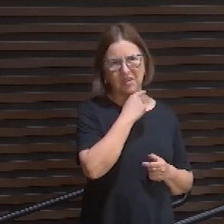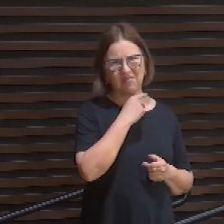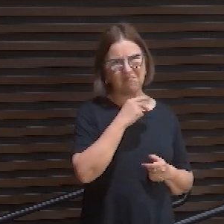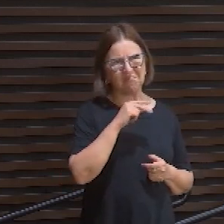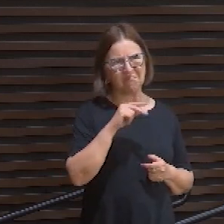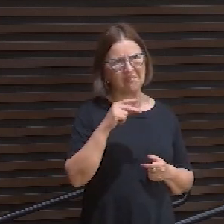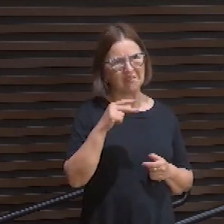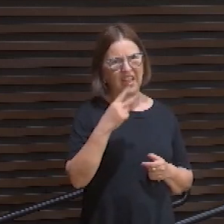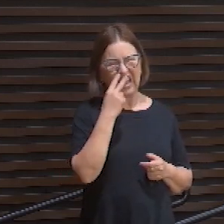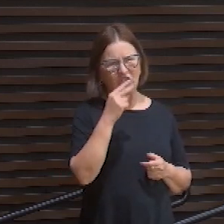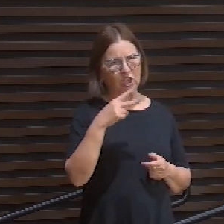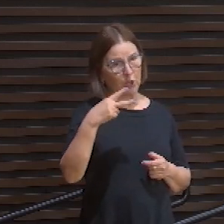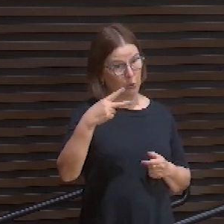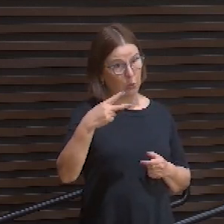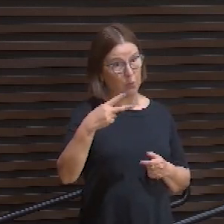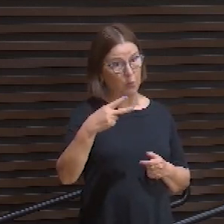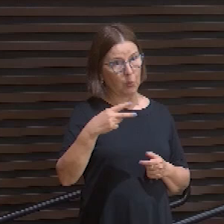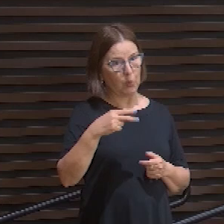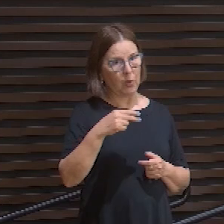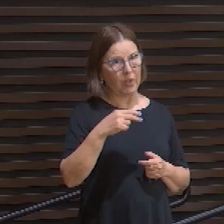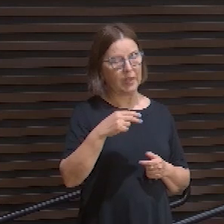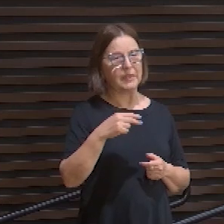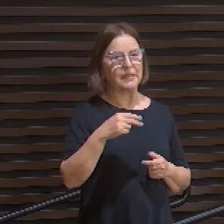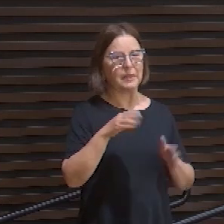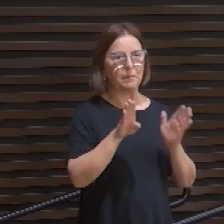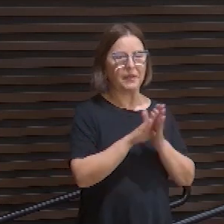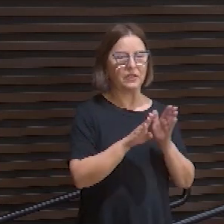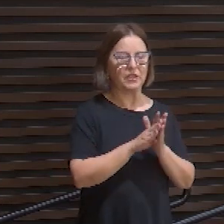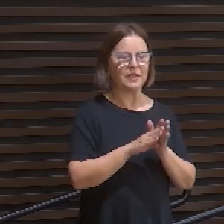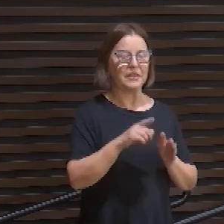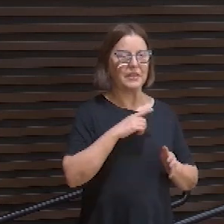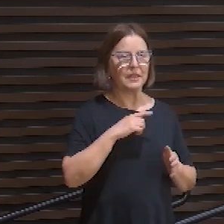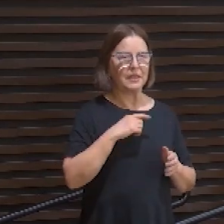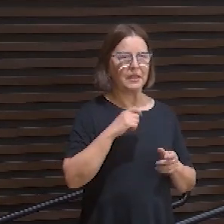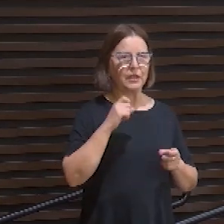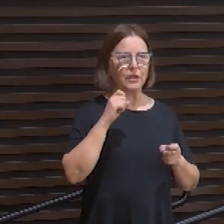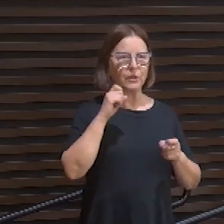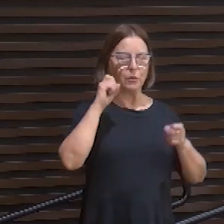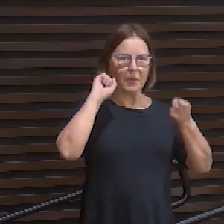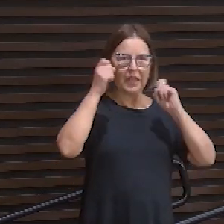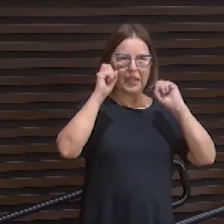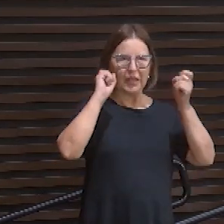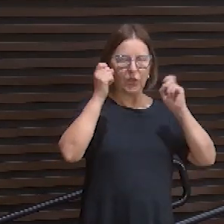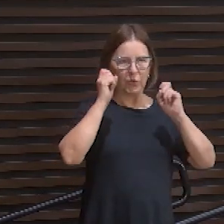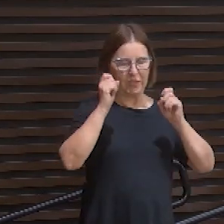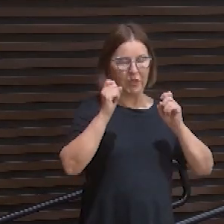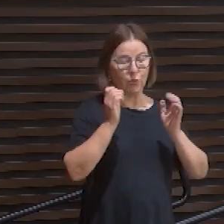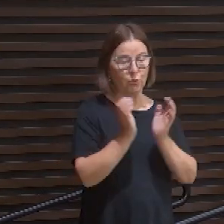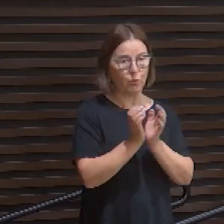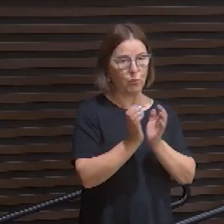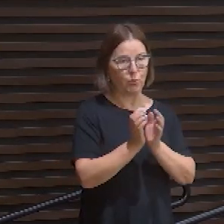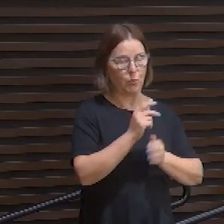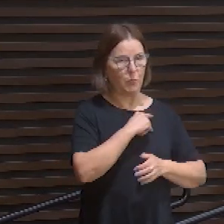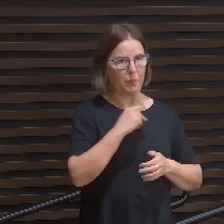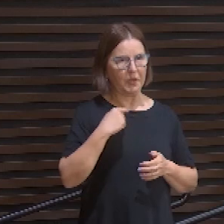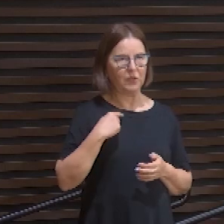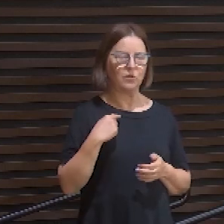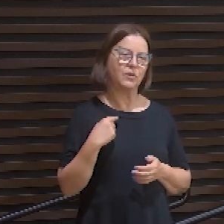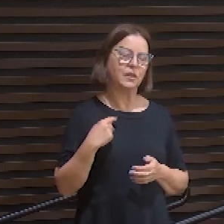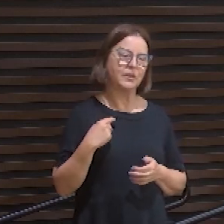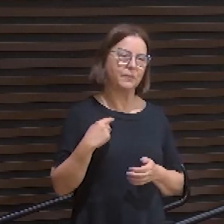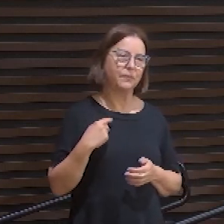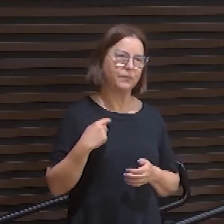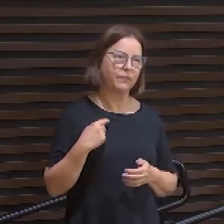uma reunião uma vez por ano, eles são chamados de Timóteo, um grupo de pastores, onde